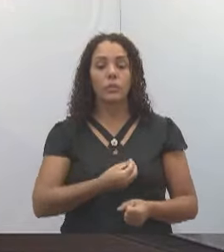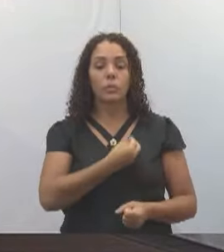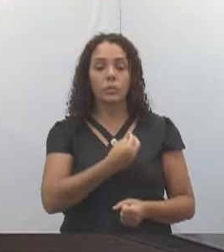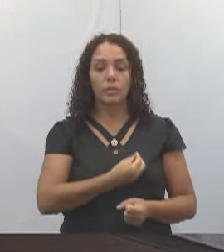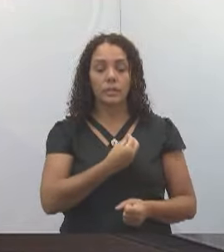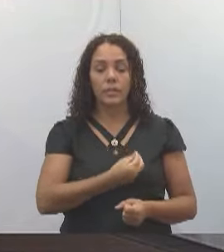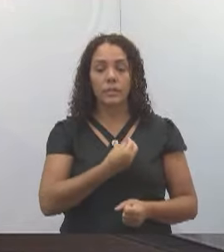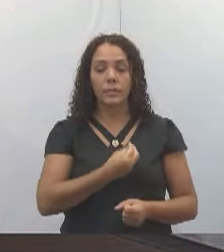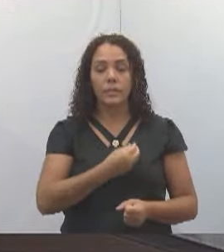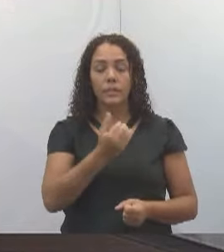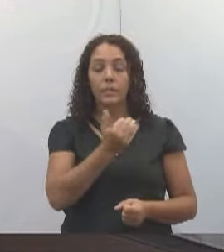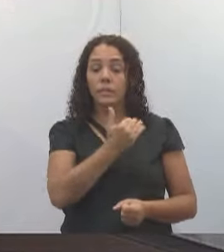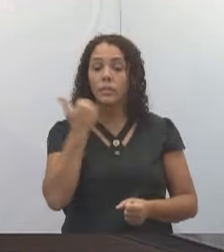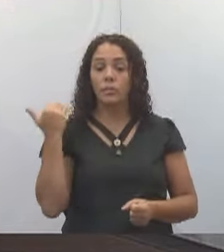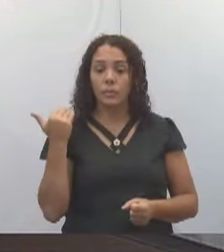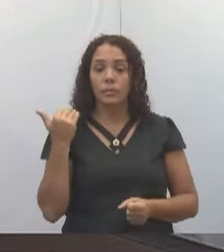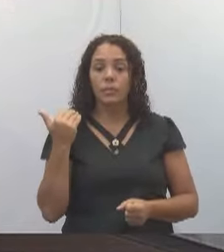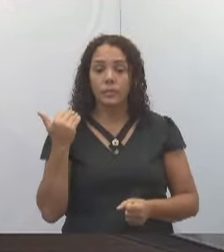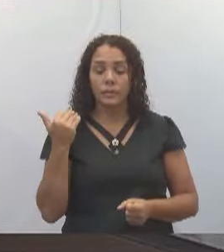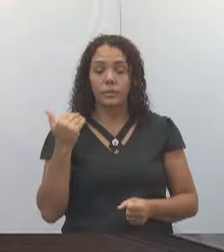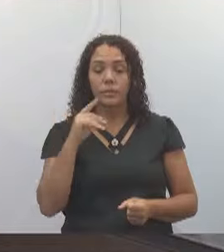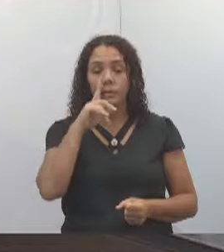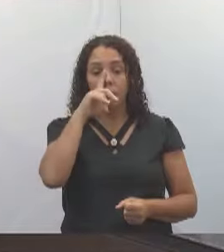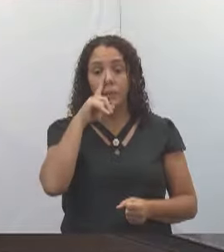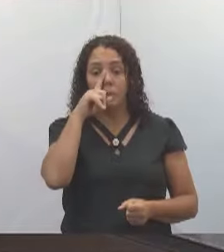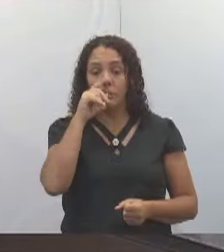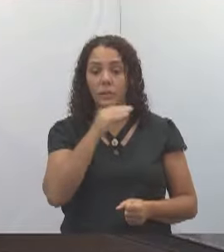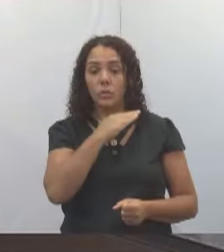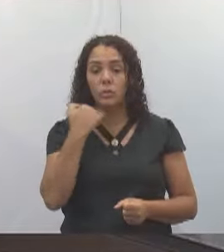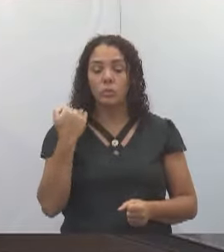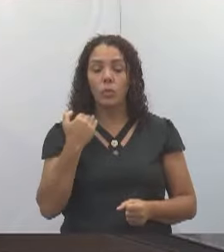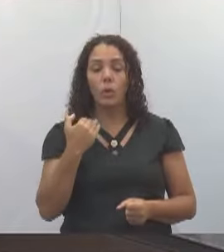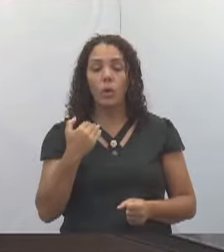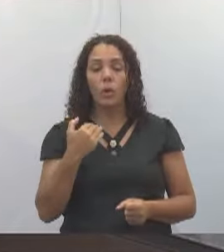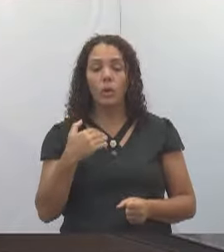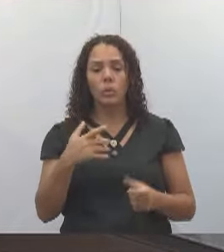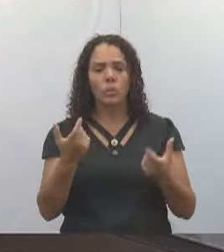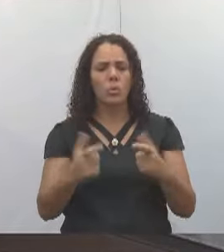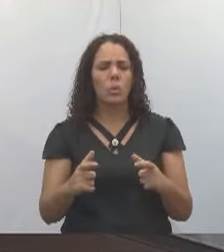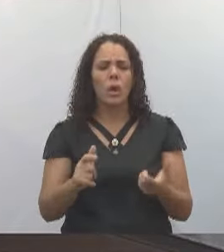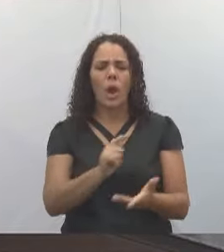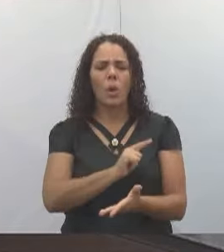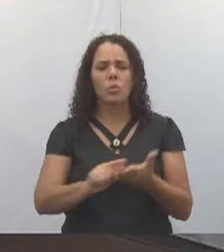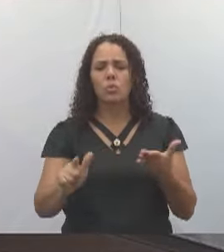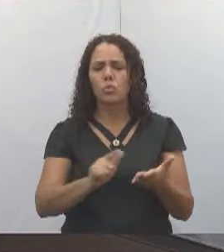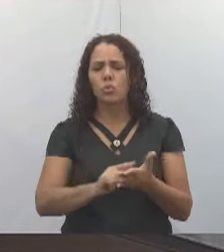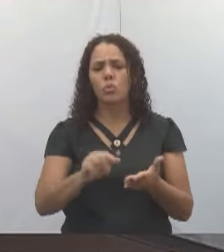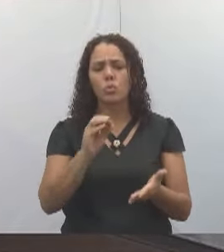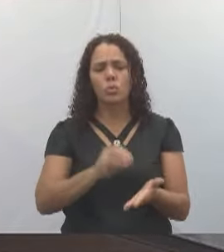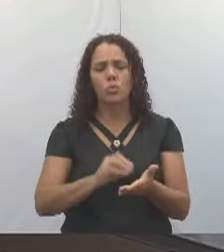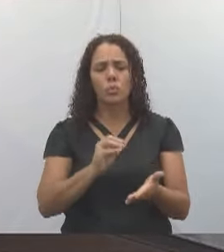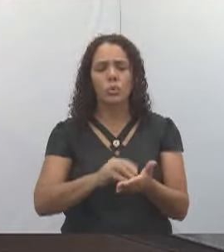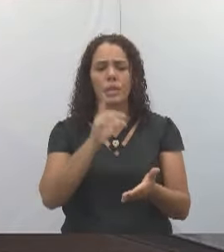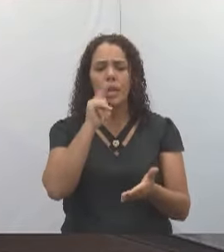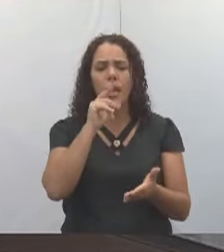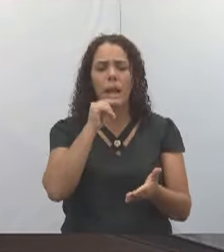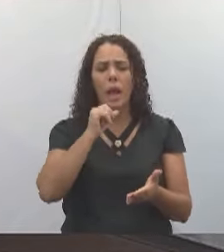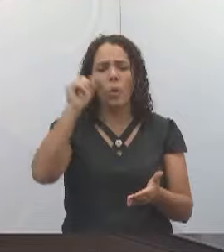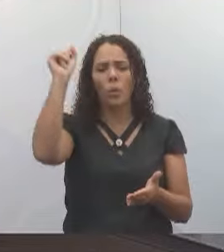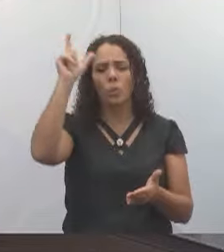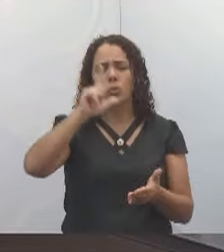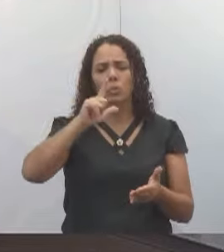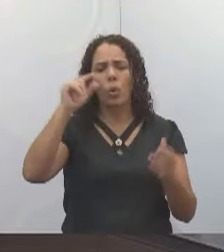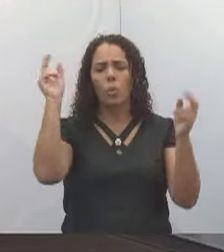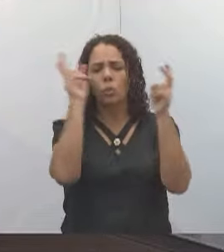estão ali morrendo, e morre no meio da sujeira, sem água, no sol, no vento. Então, essas pessoas